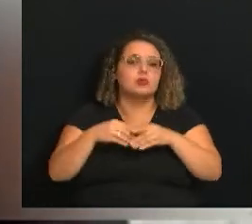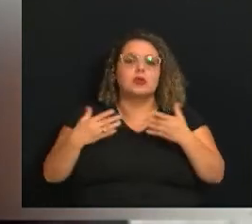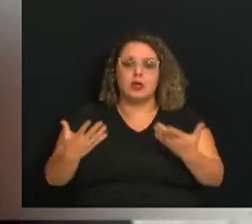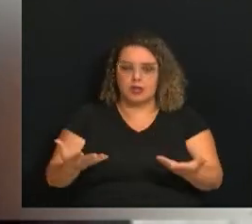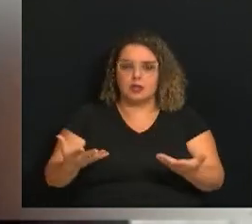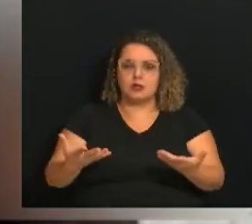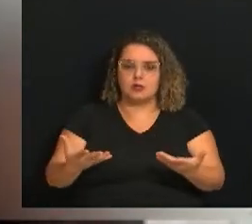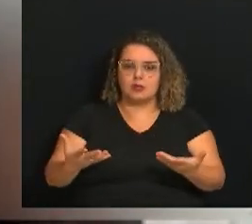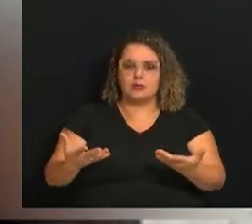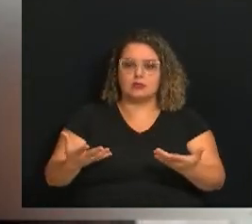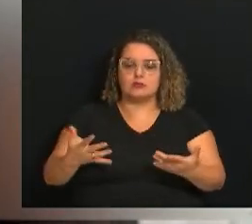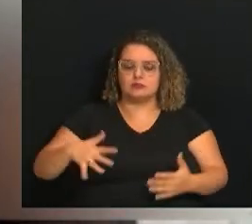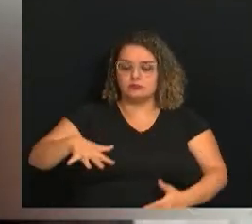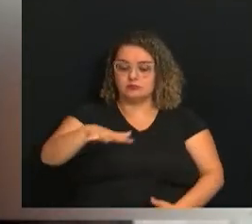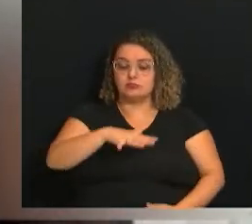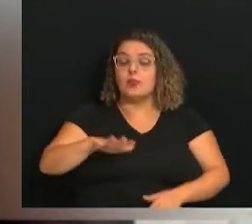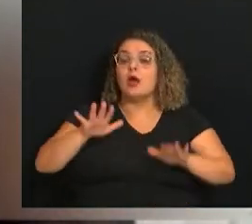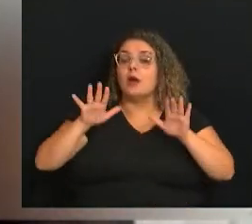uma performance, mas